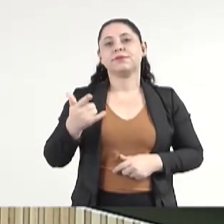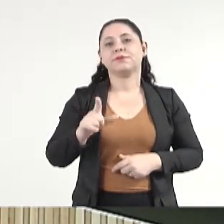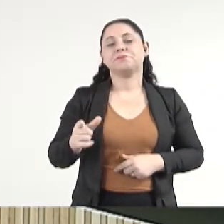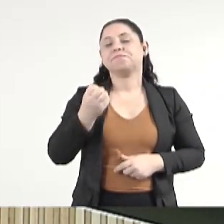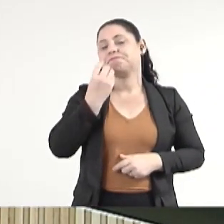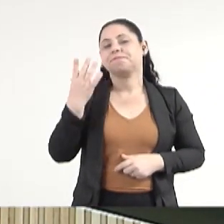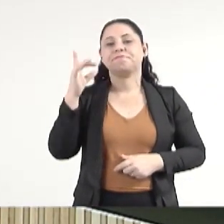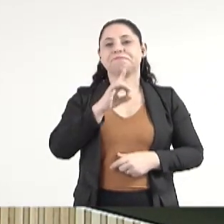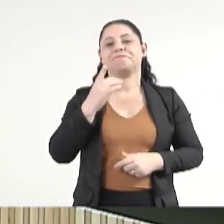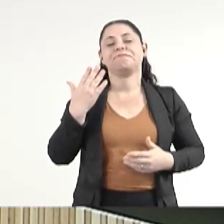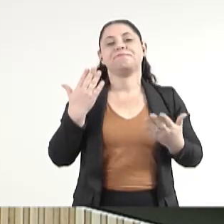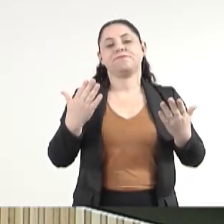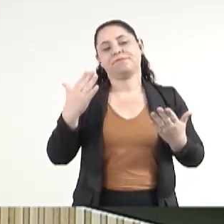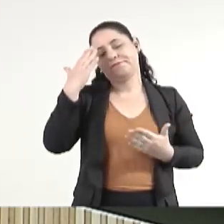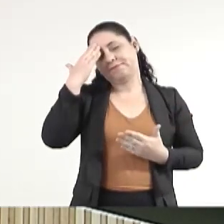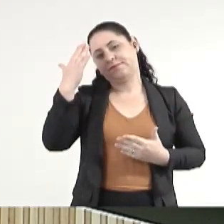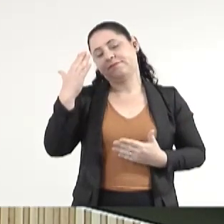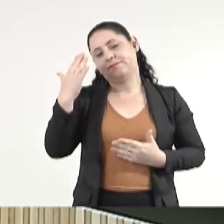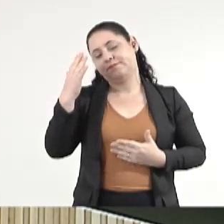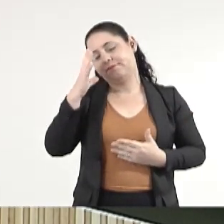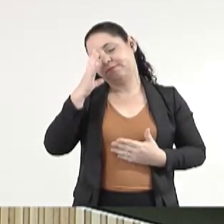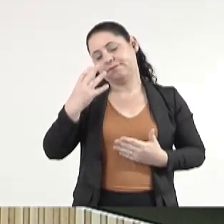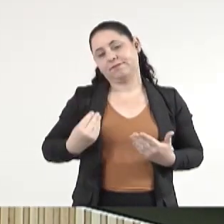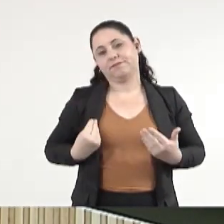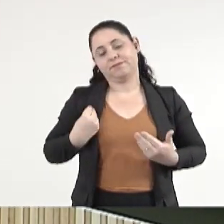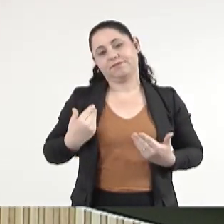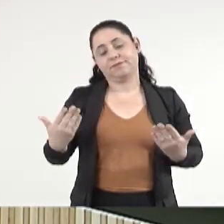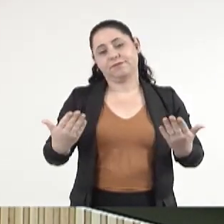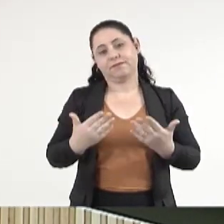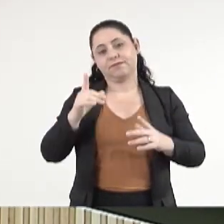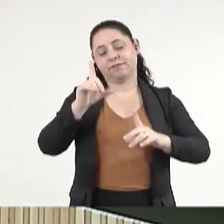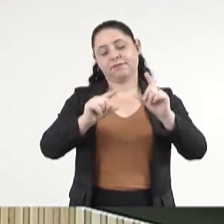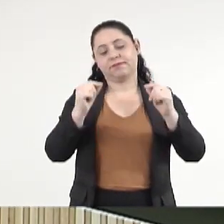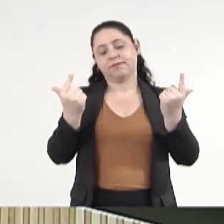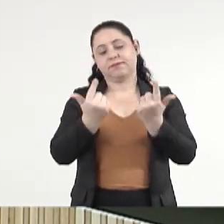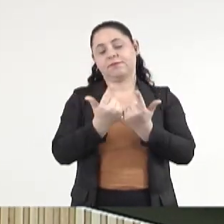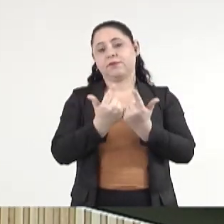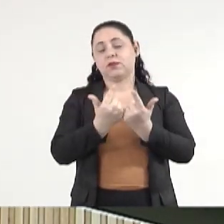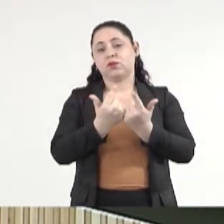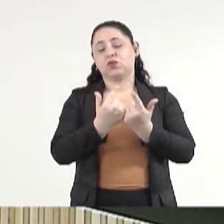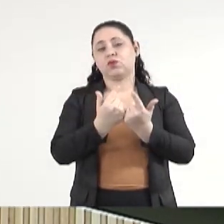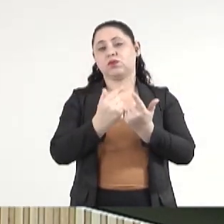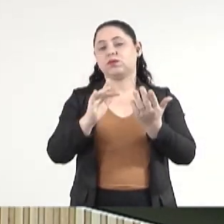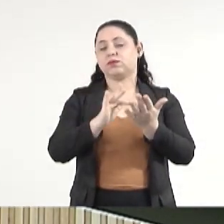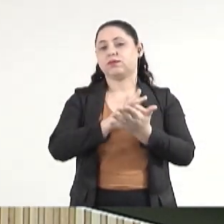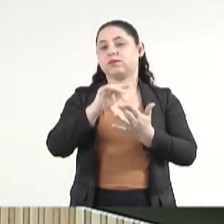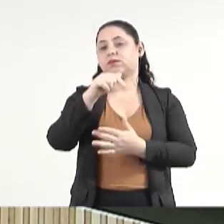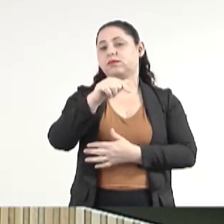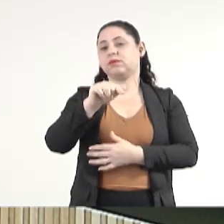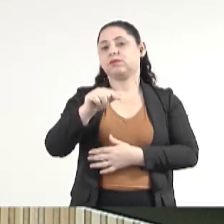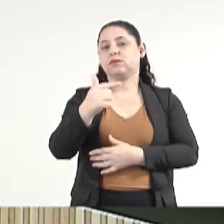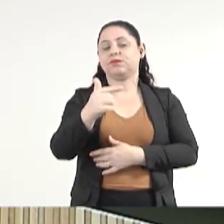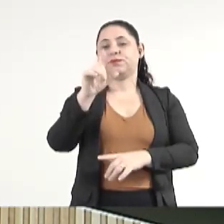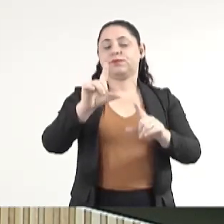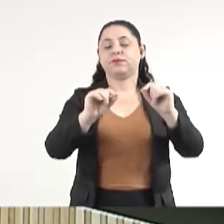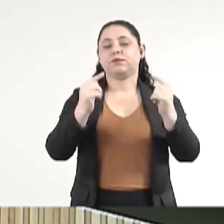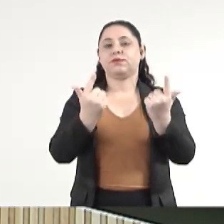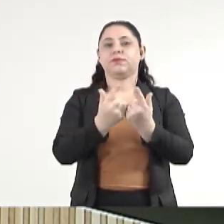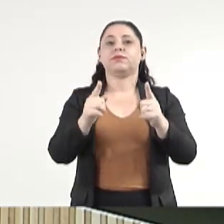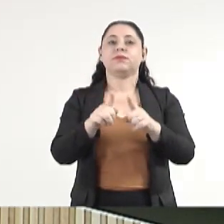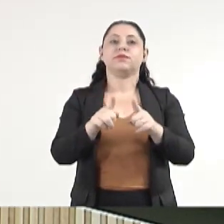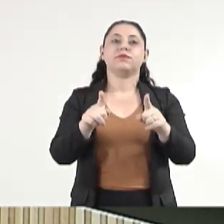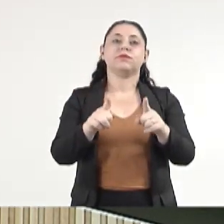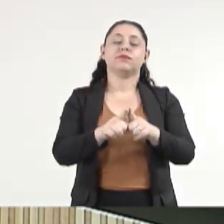Mais uma vez, muito bom dia para você e obrigado pela sua audiência aqui na TV Alemes, pelo Digital 7.2 ou pelo YouTube,